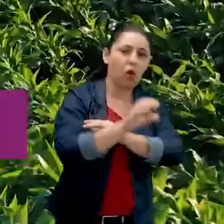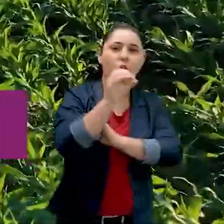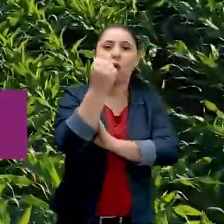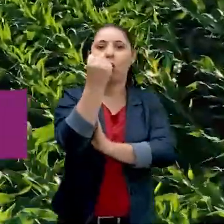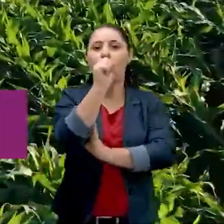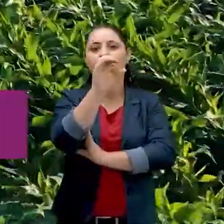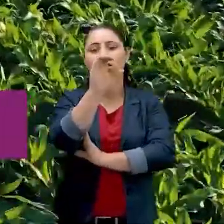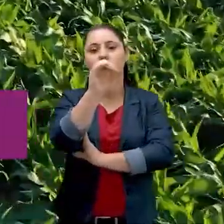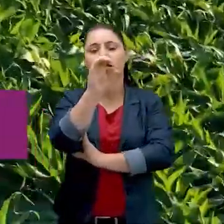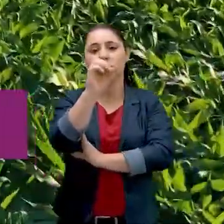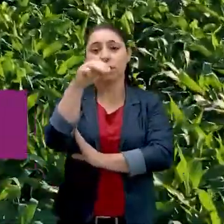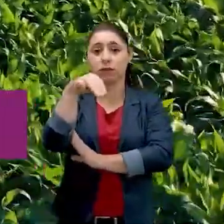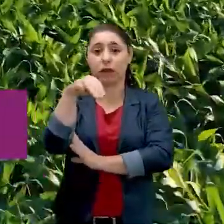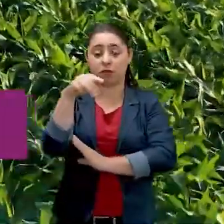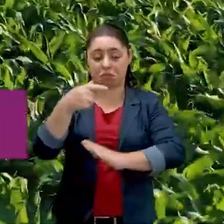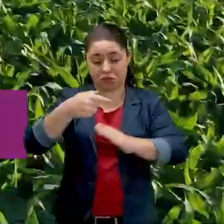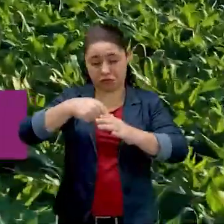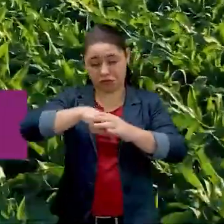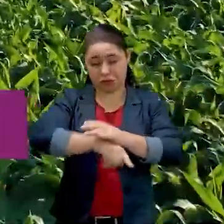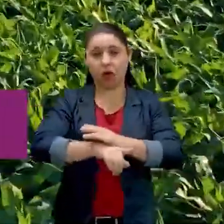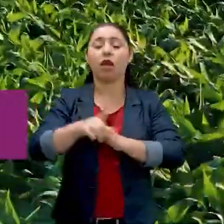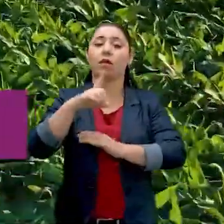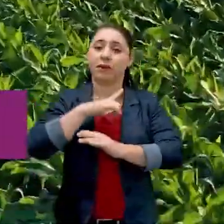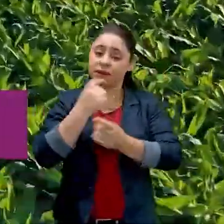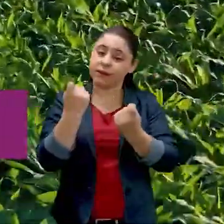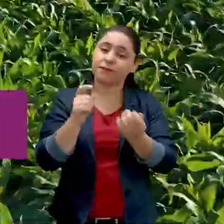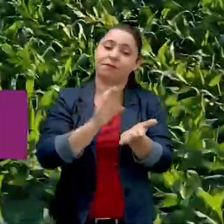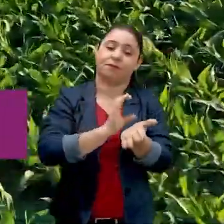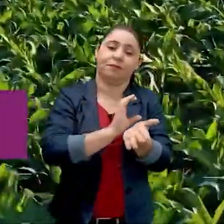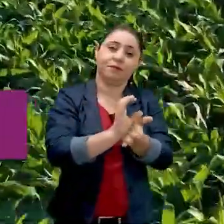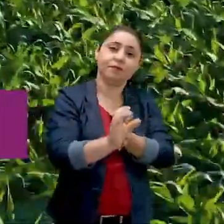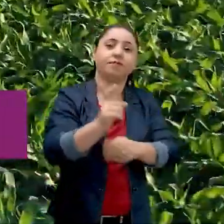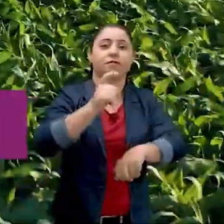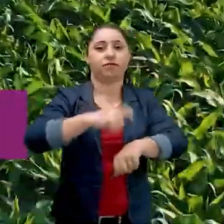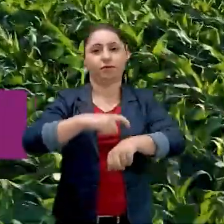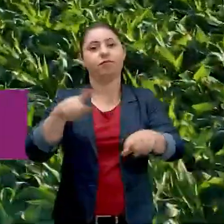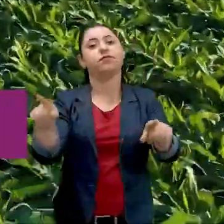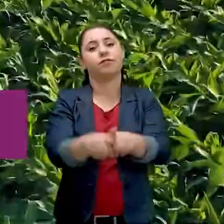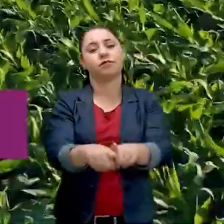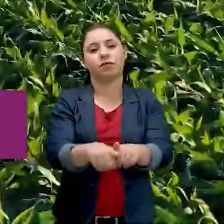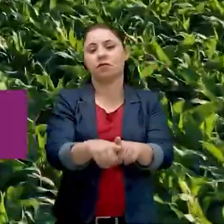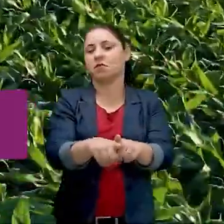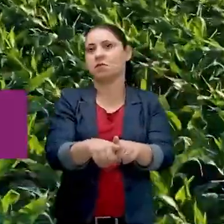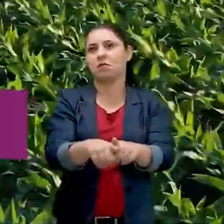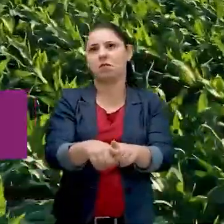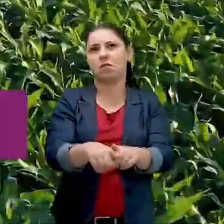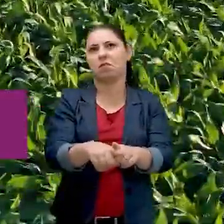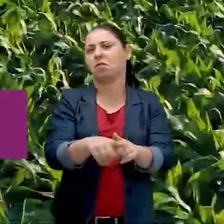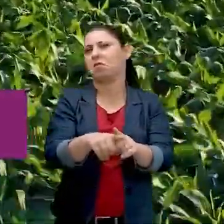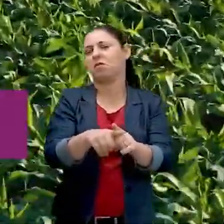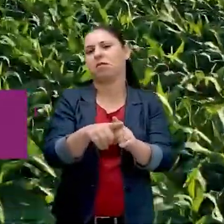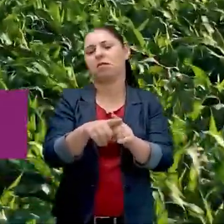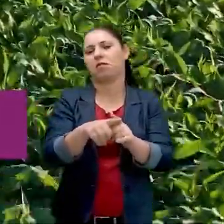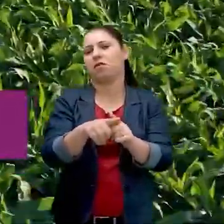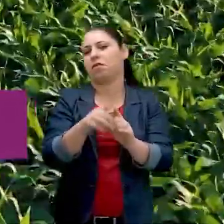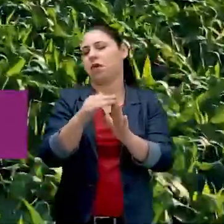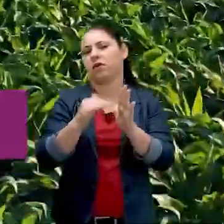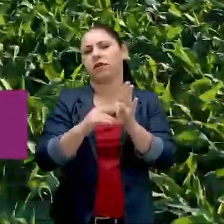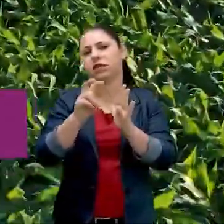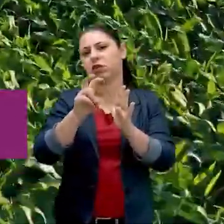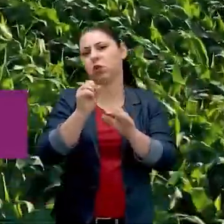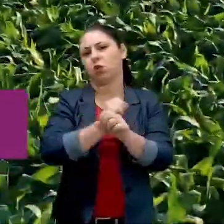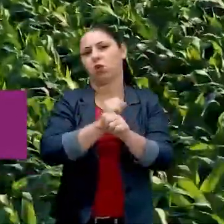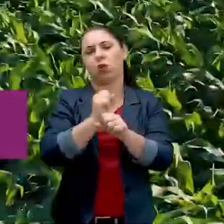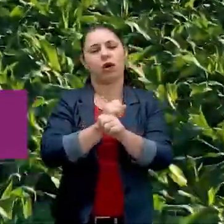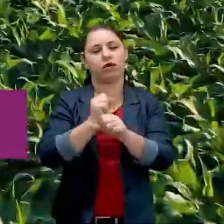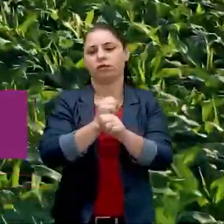profundidade. Então, isso demanda recurso, demanda investimento, demanda tempo. Em menos de 5 anos, a gente não resolveria